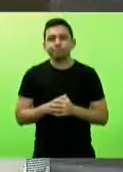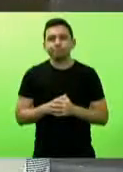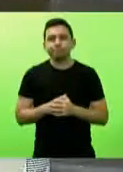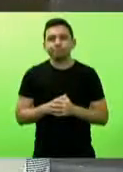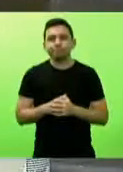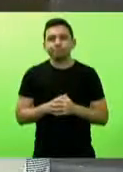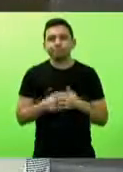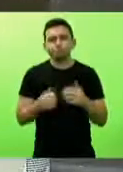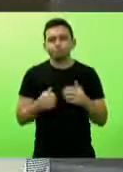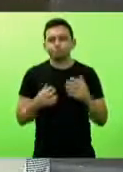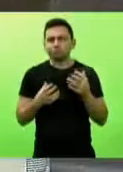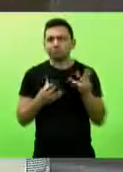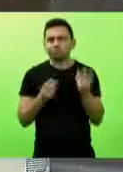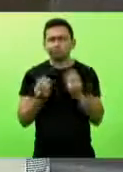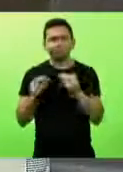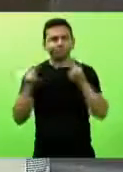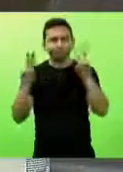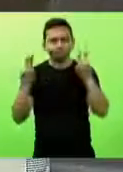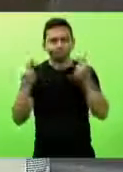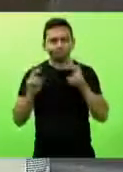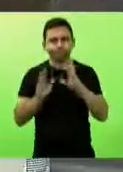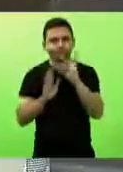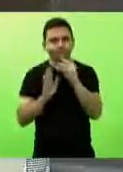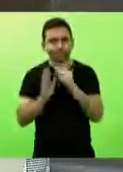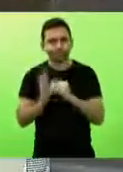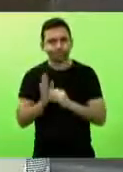com muito conteúdo e